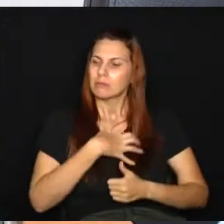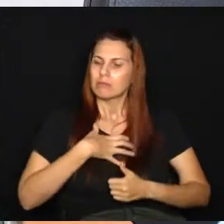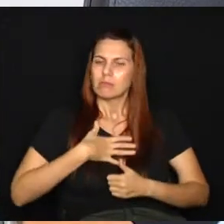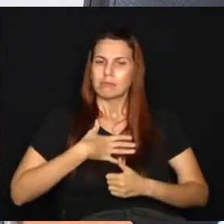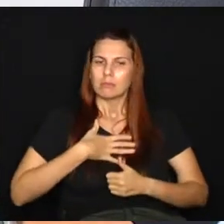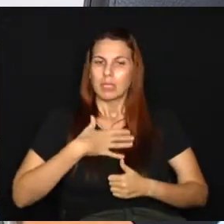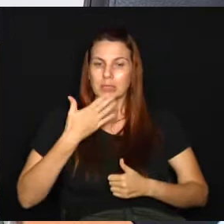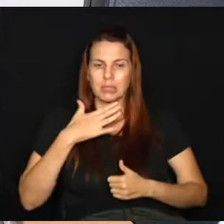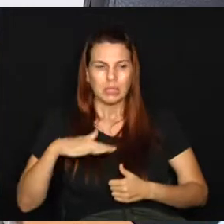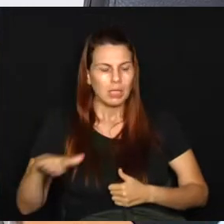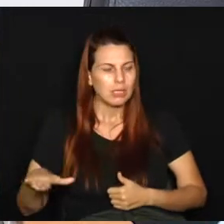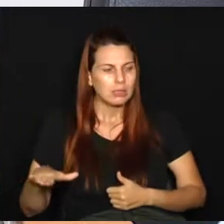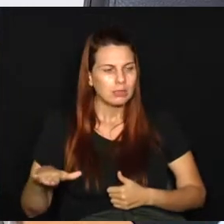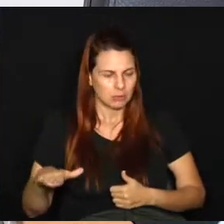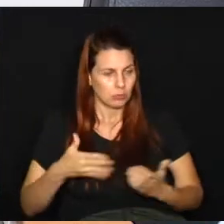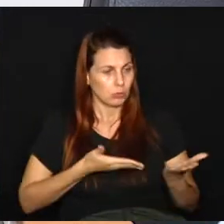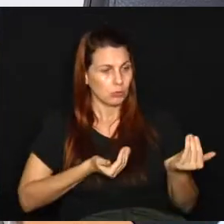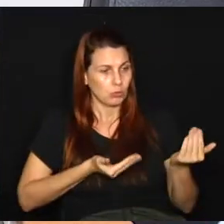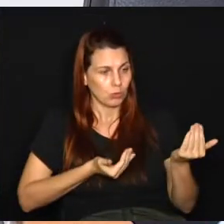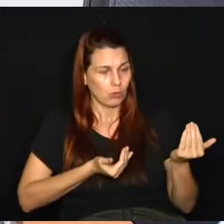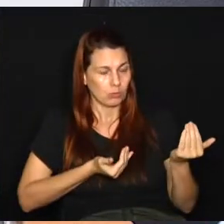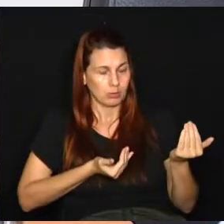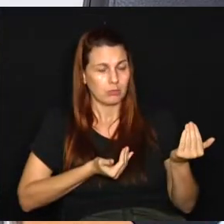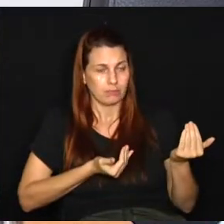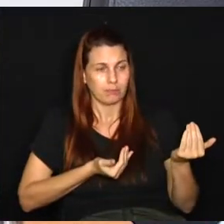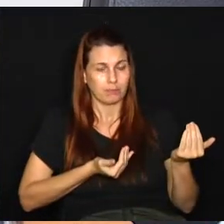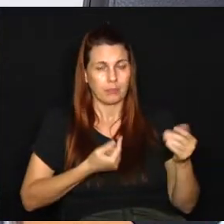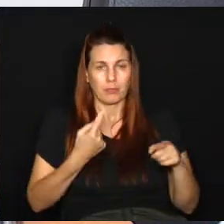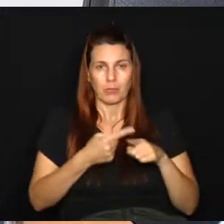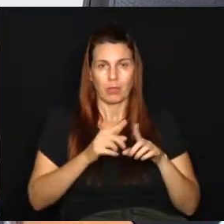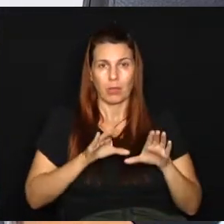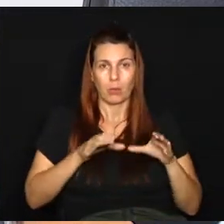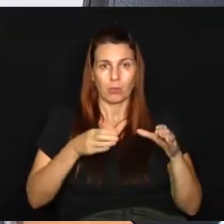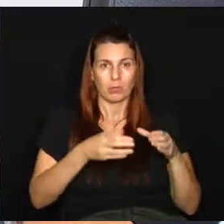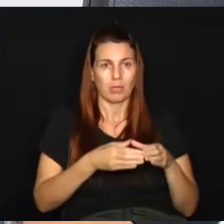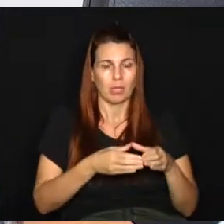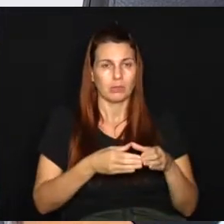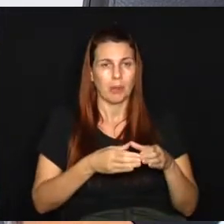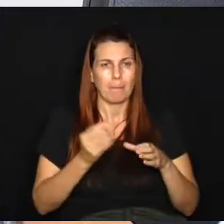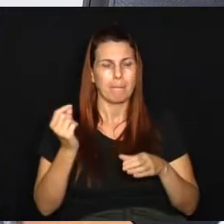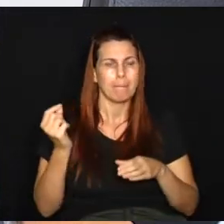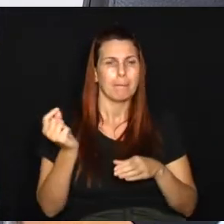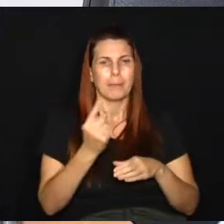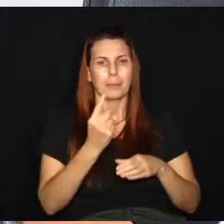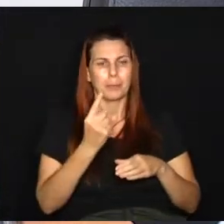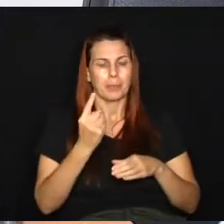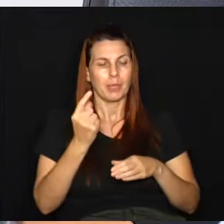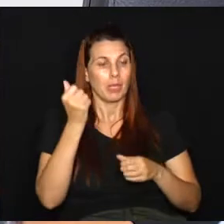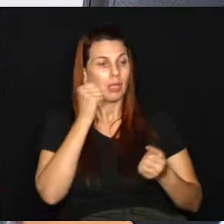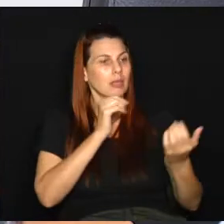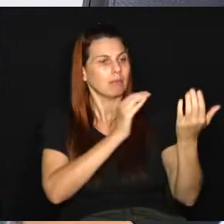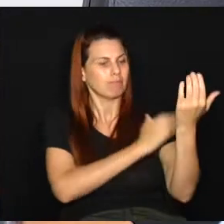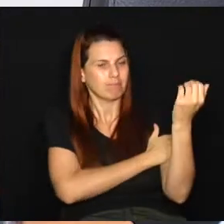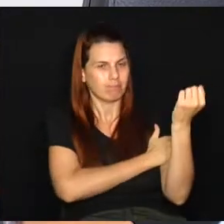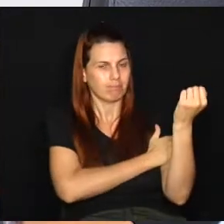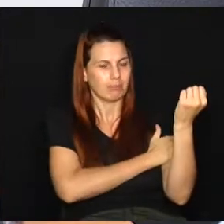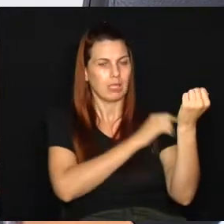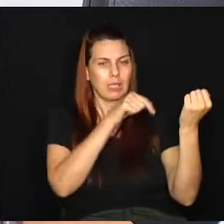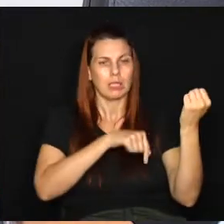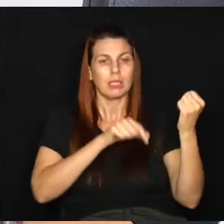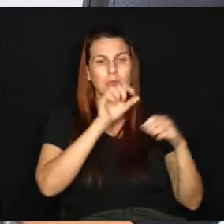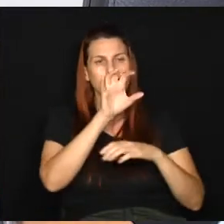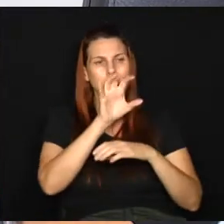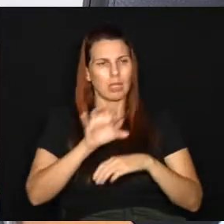nossas crianças, dos nossos jovens, porque a comunidade é a primeira comunidade feminista, acho que no estado de São Paulo, né? É